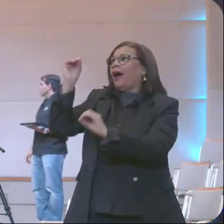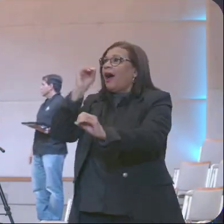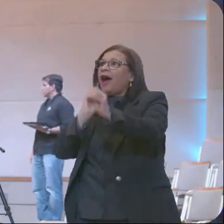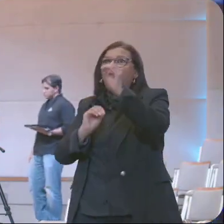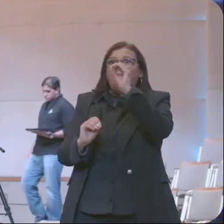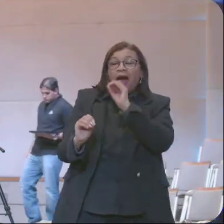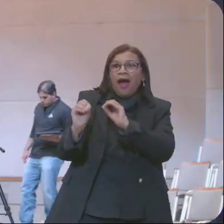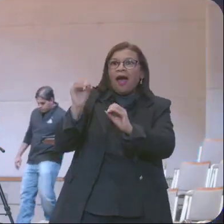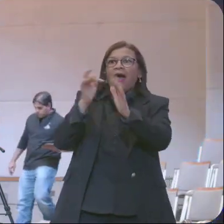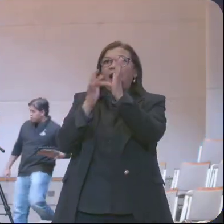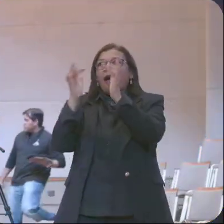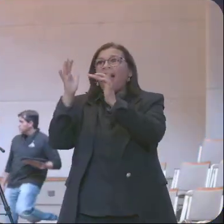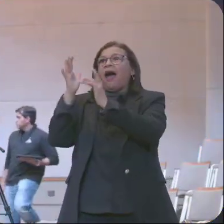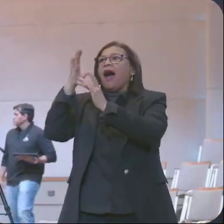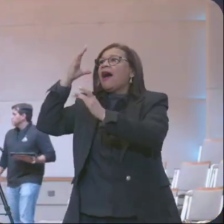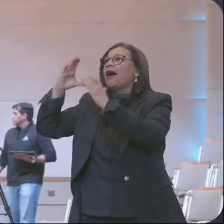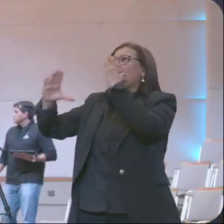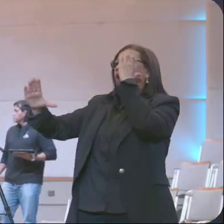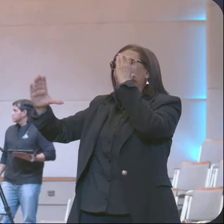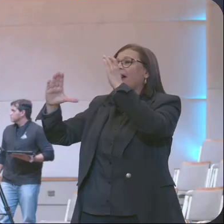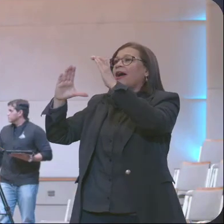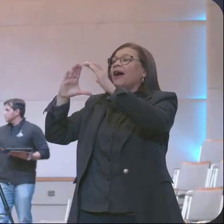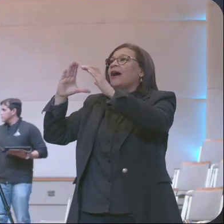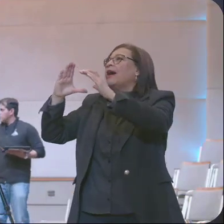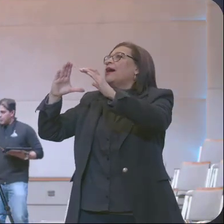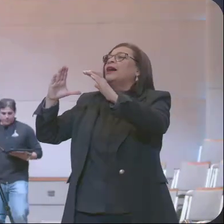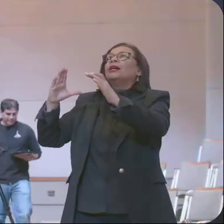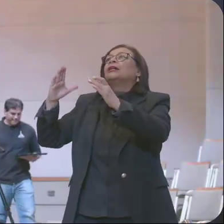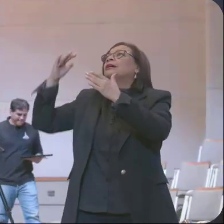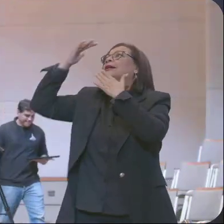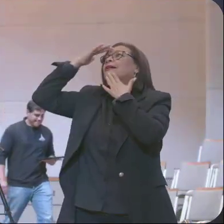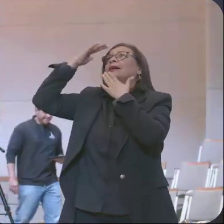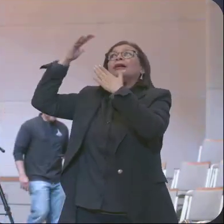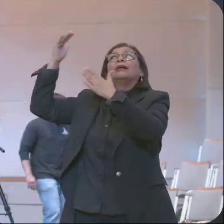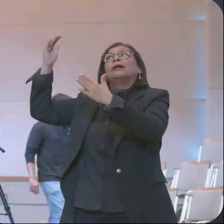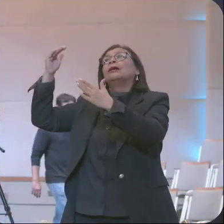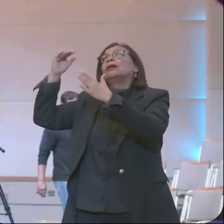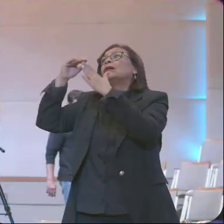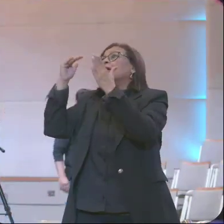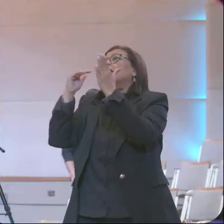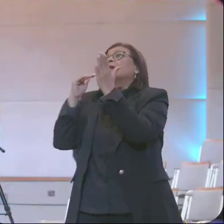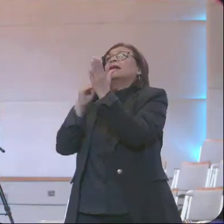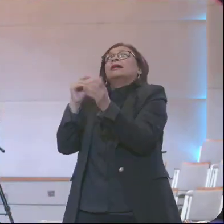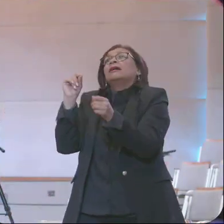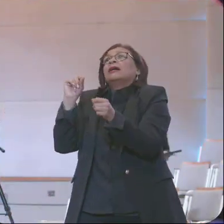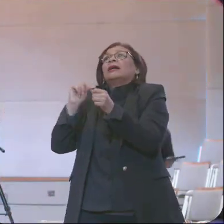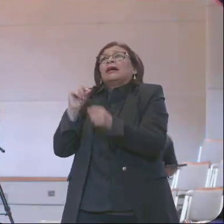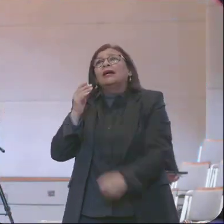Oh, Jesus, eu canto pelo que fez por mim.